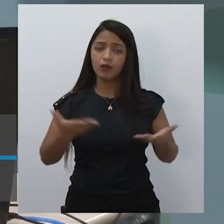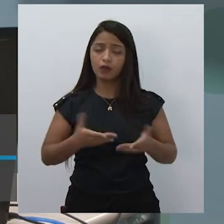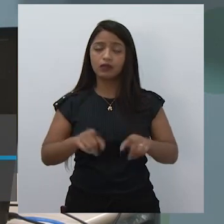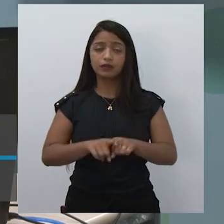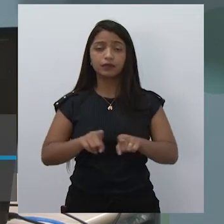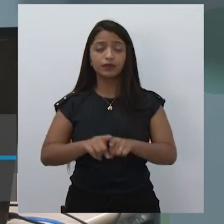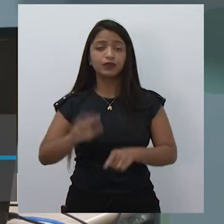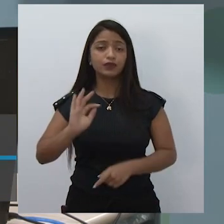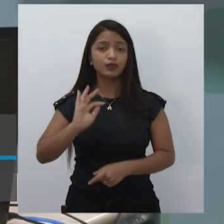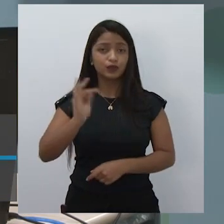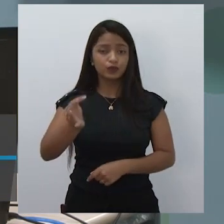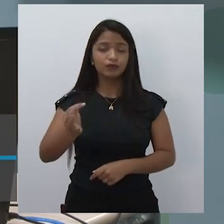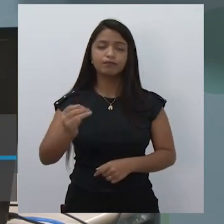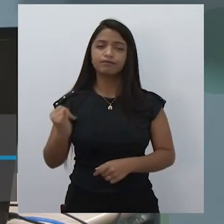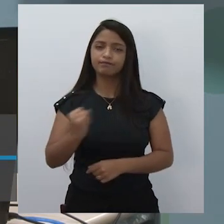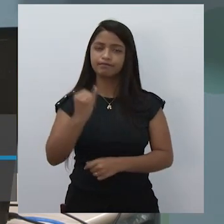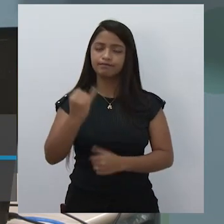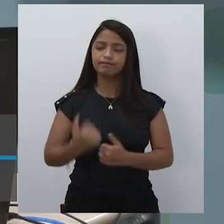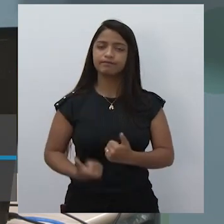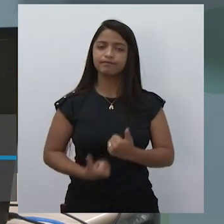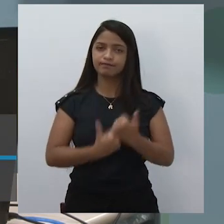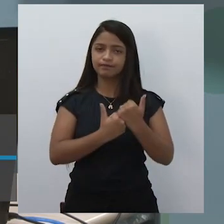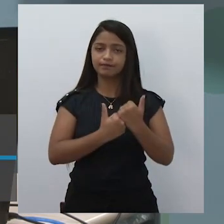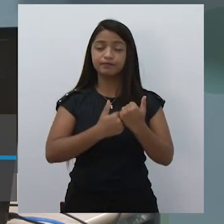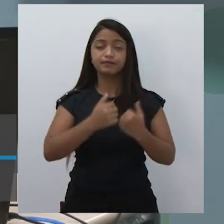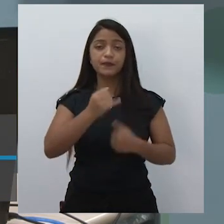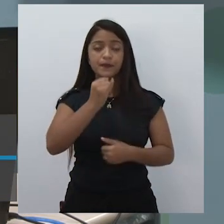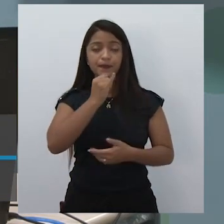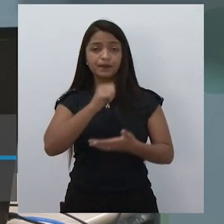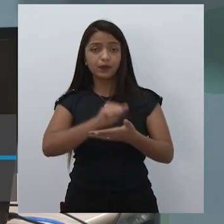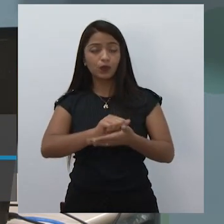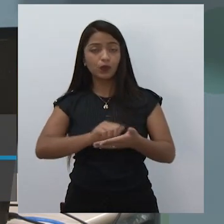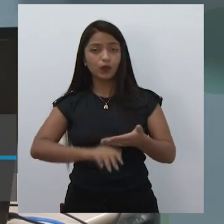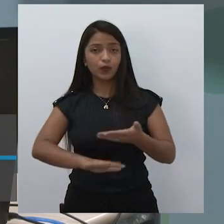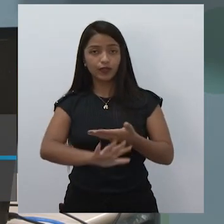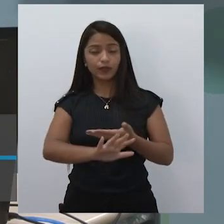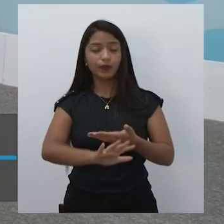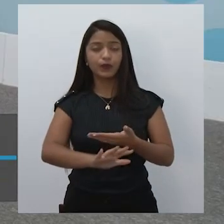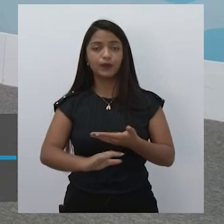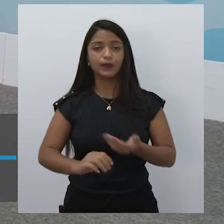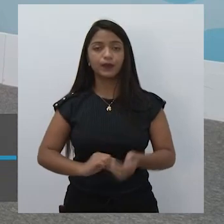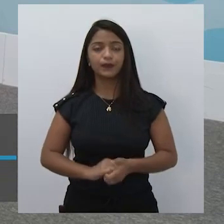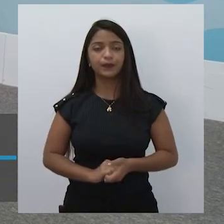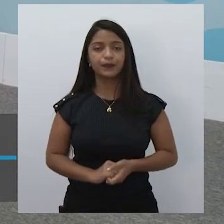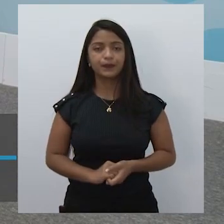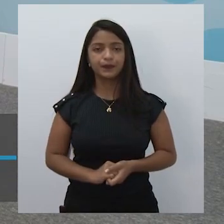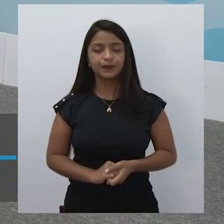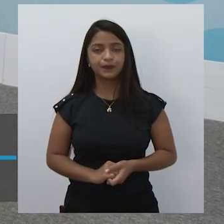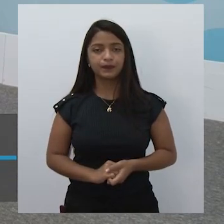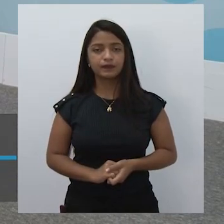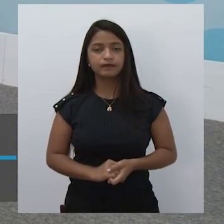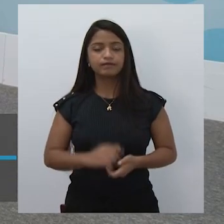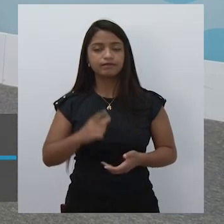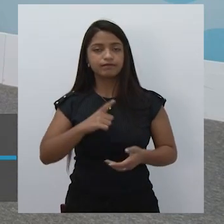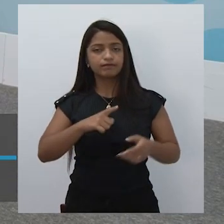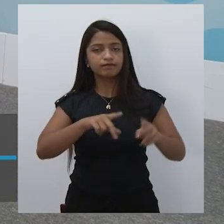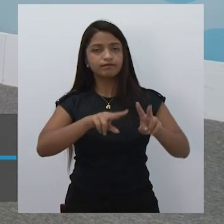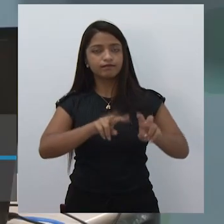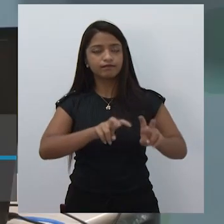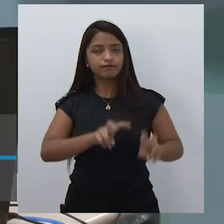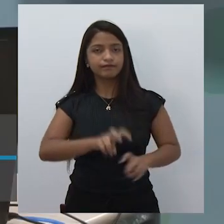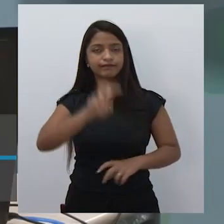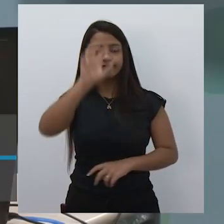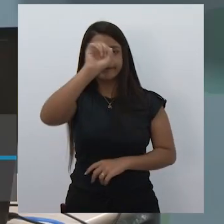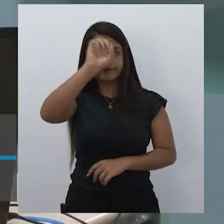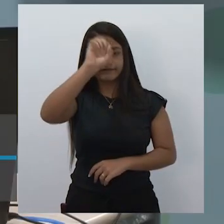dinâmica, né, para nos apoiar. No caso do currículo, né, no caso das situações de aprendizagem, dos materiais